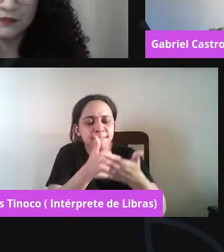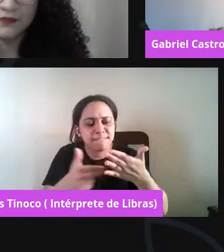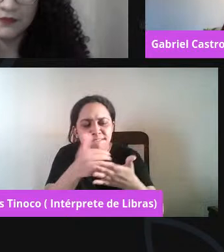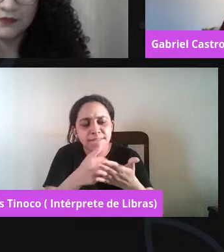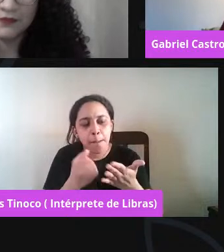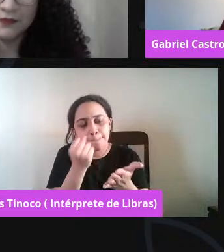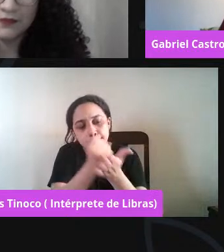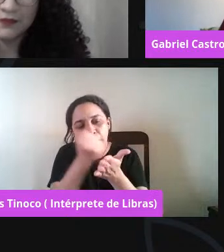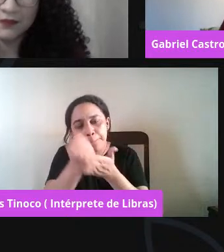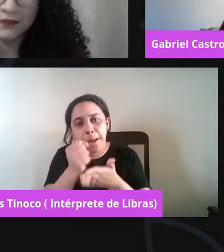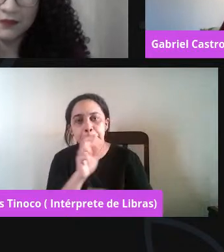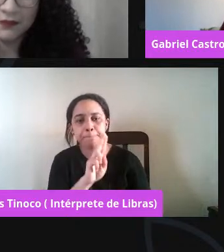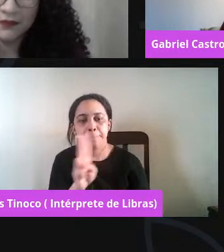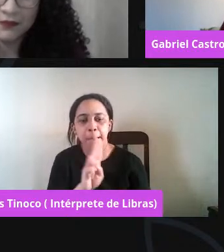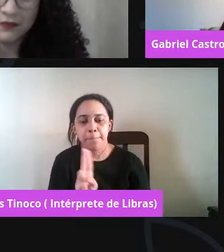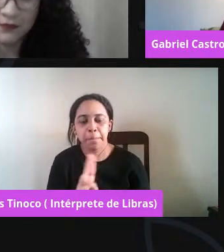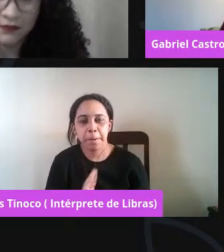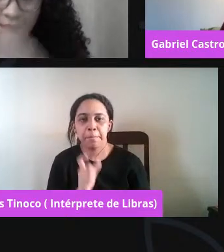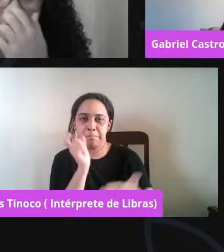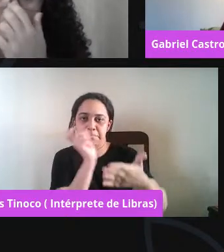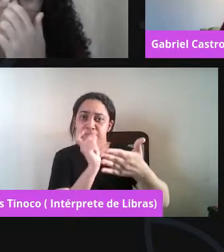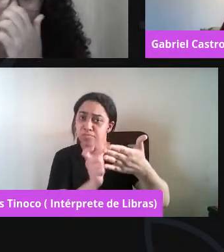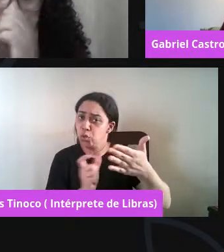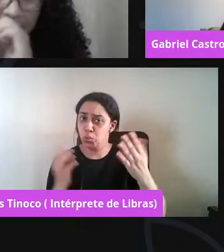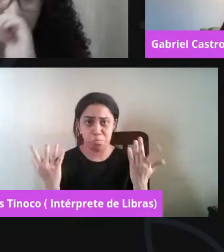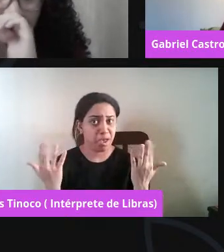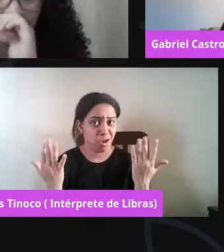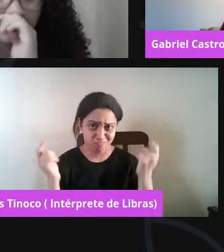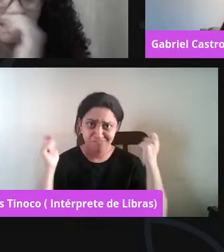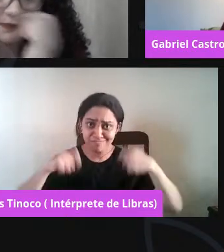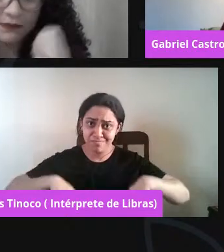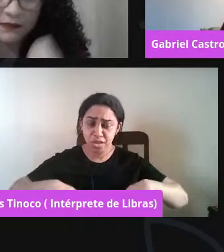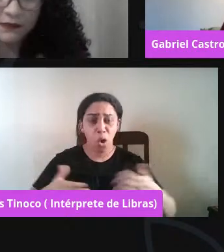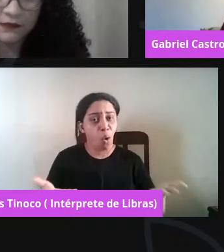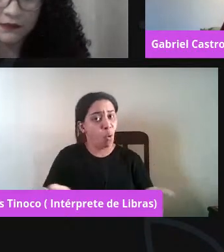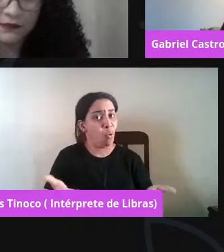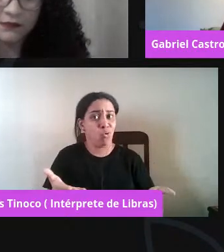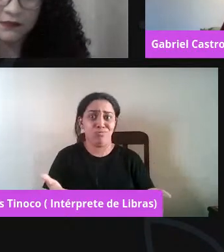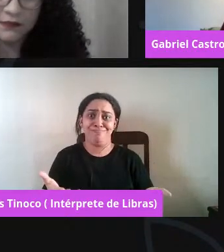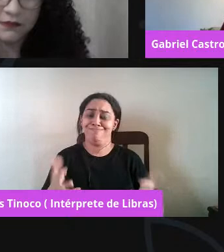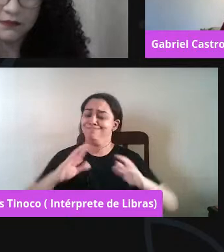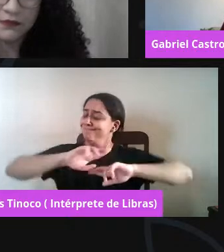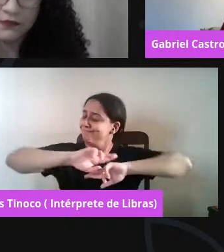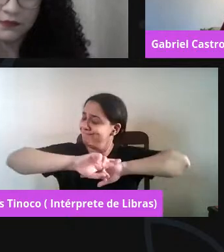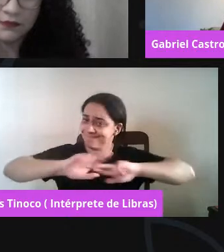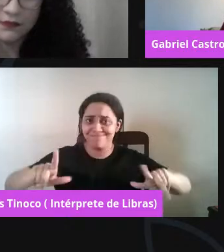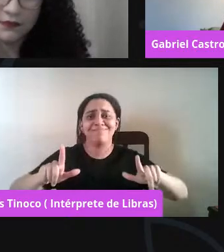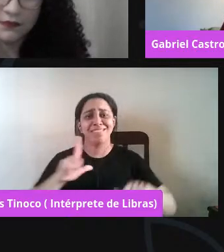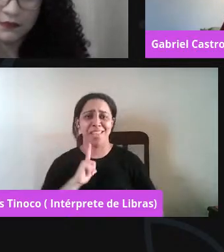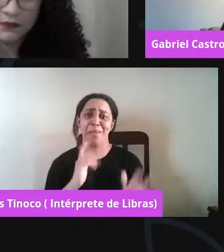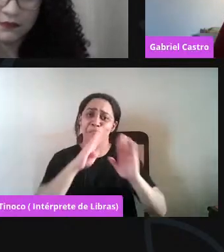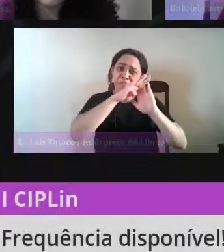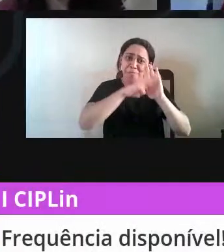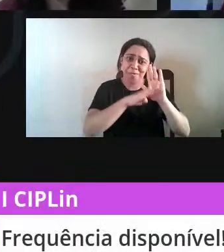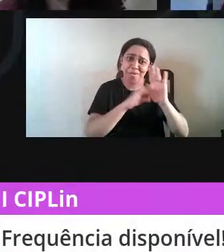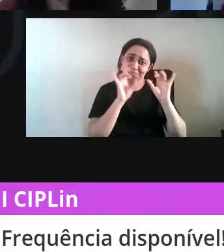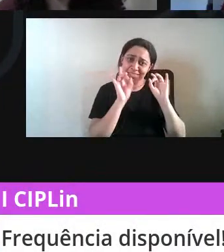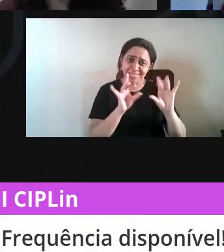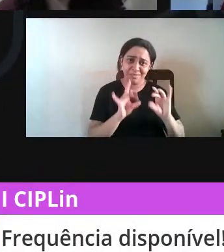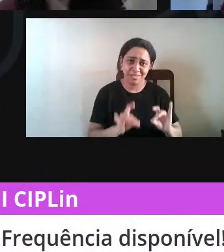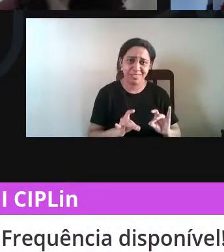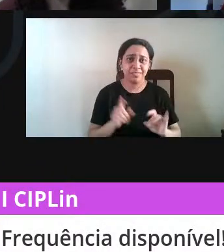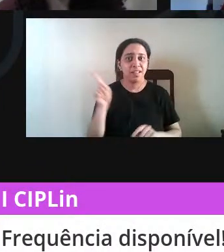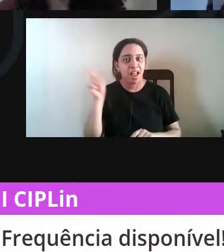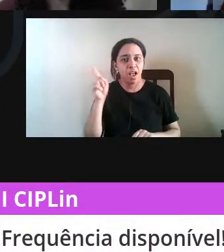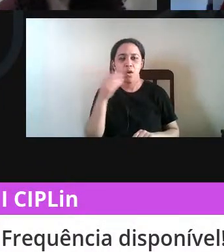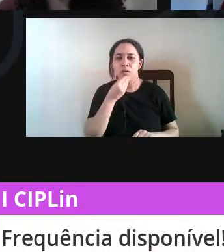aquelas palavras, as coisas, foi tudo feito na mão, né? Mas aí, hoje em dia, já existem os programas. Esse menino lá do Paraná,